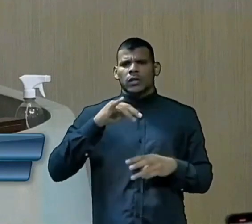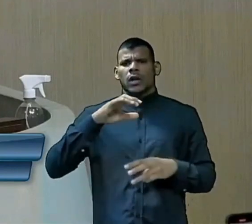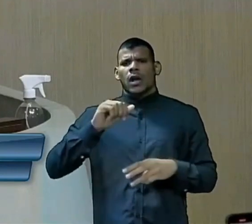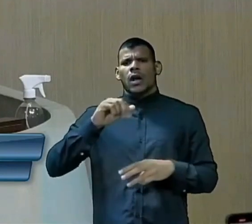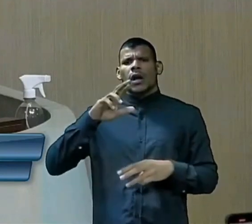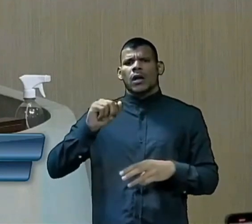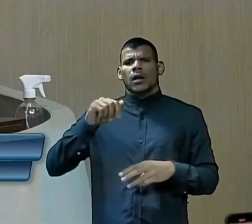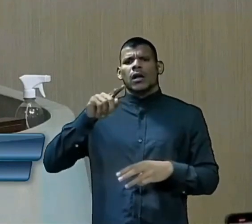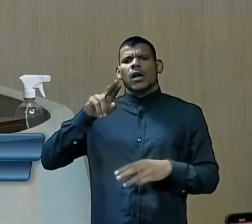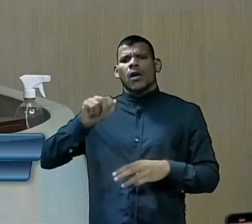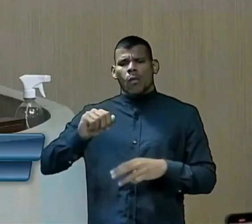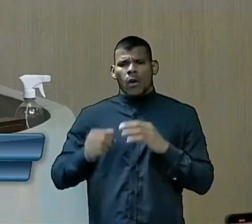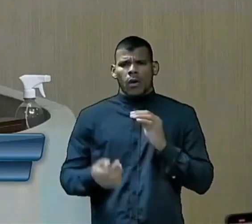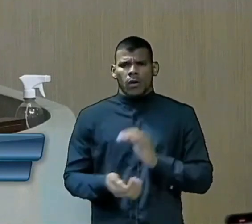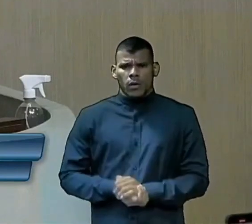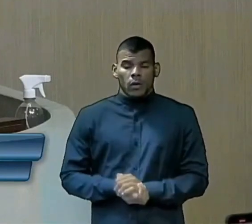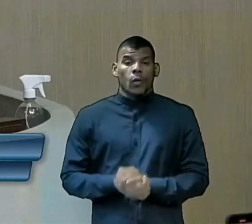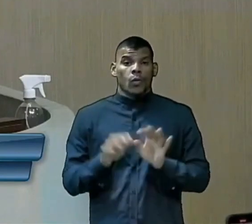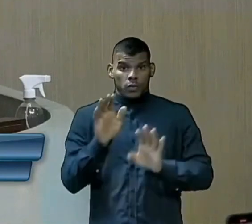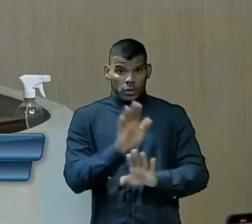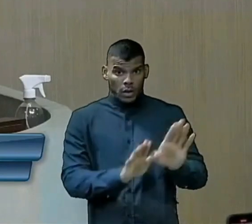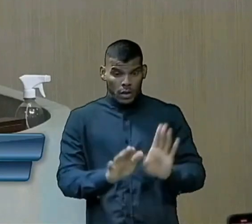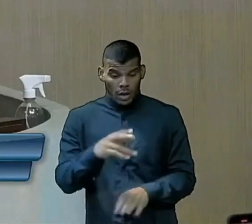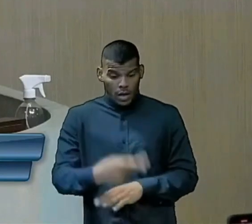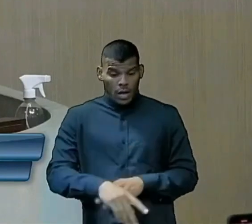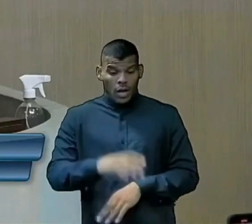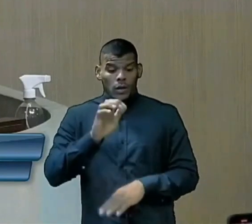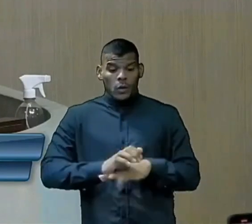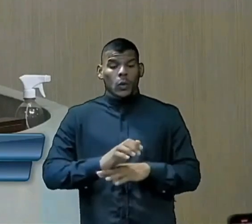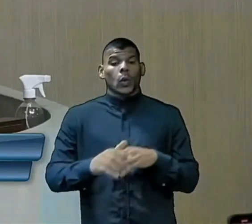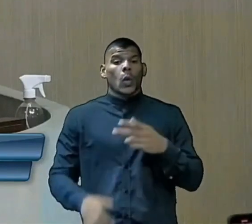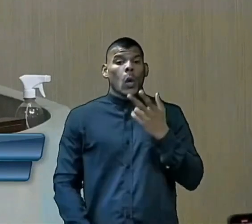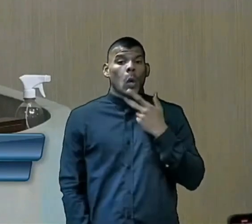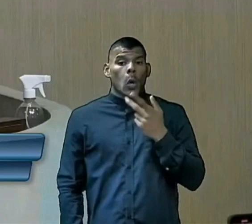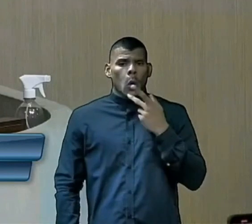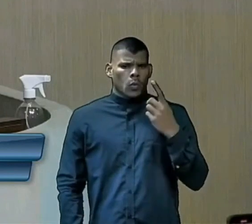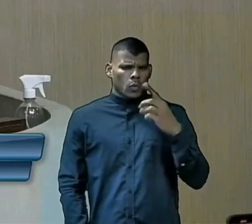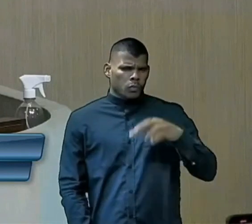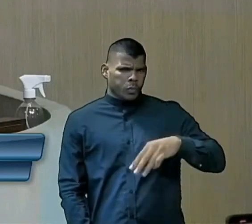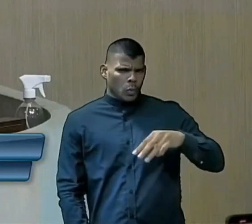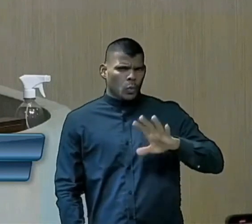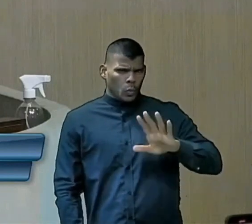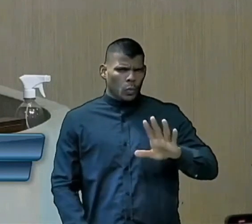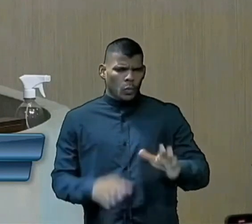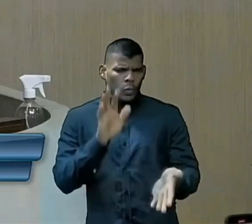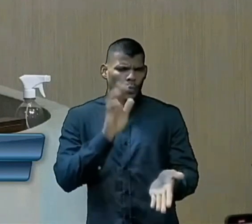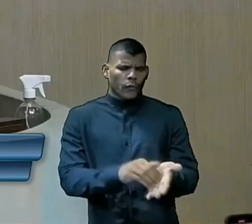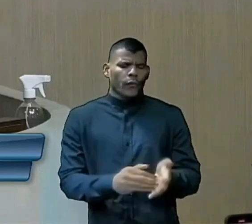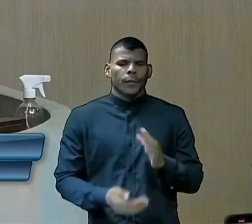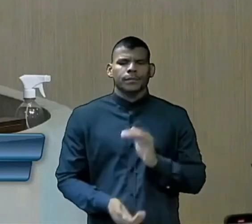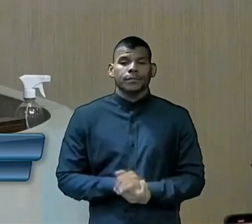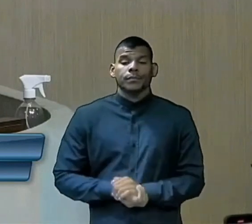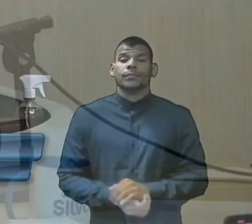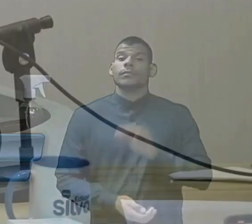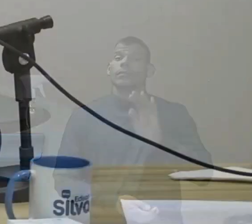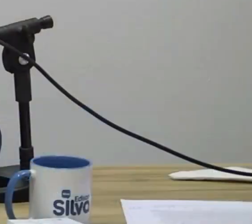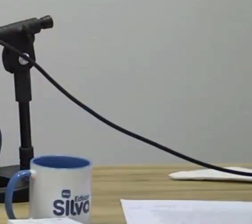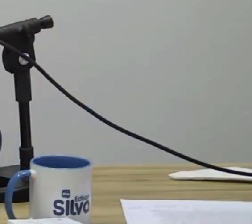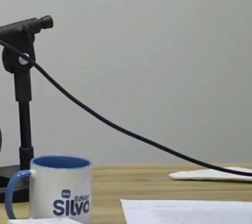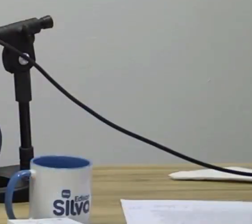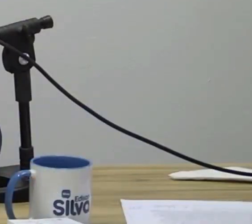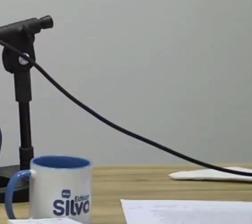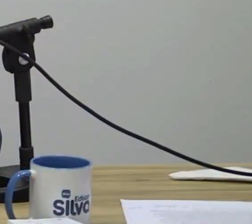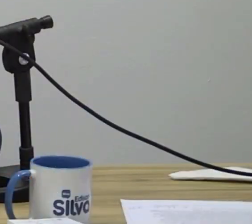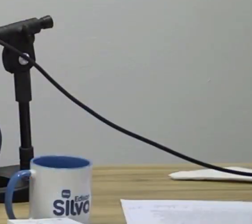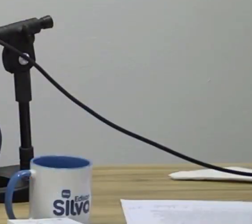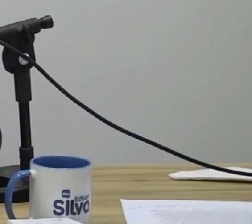Cuidado! Cuidado, parlamento cearense. Mais um minuto para concluir, deputado. Cuidado, parlamento.